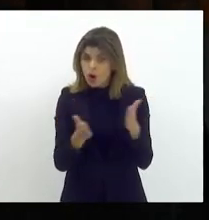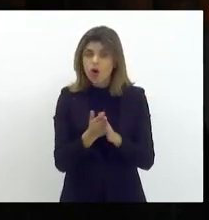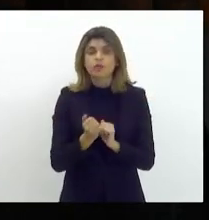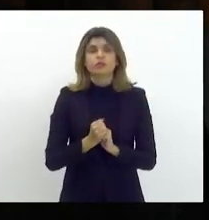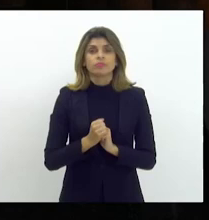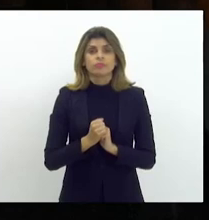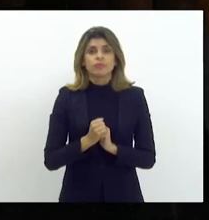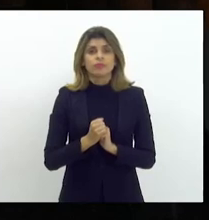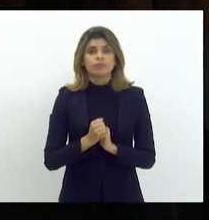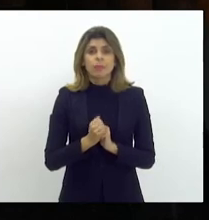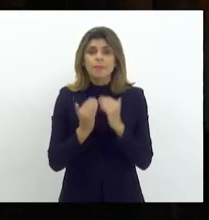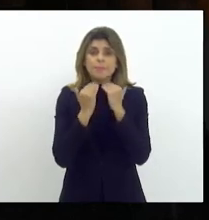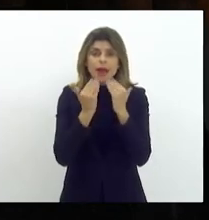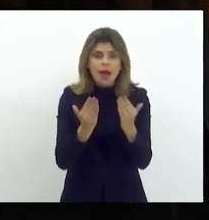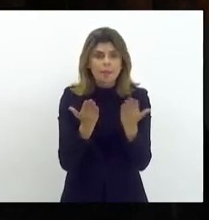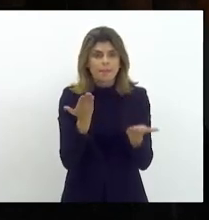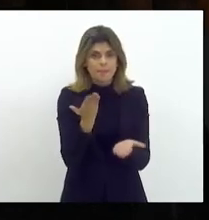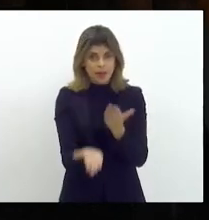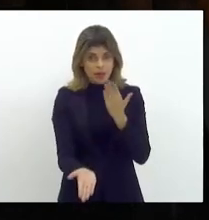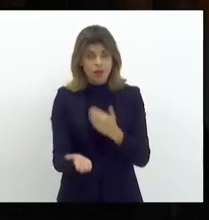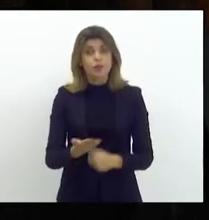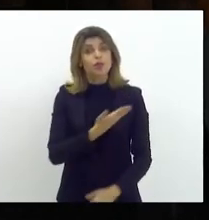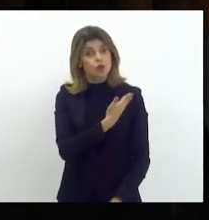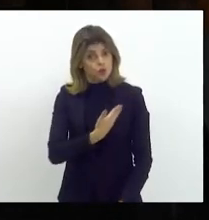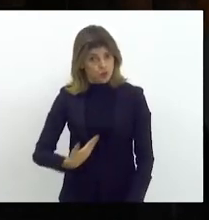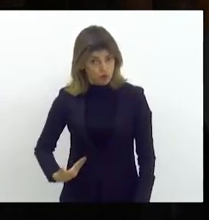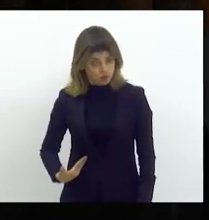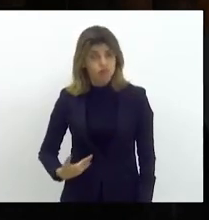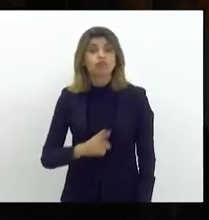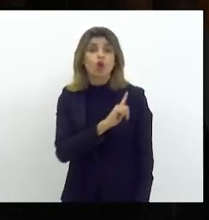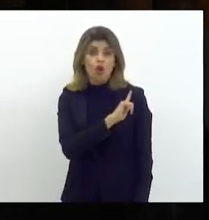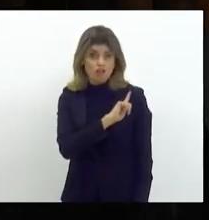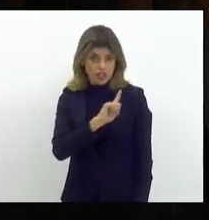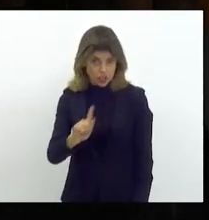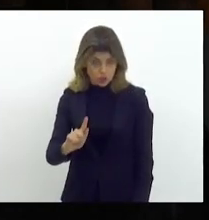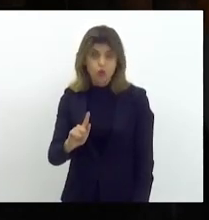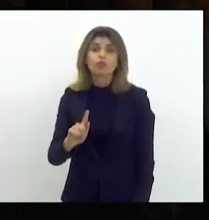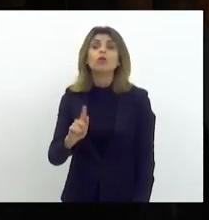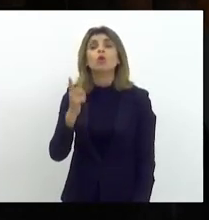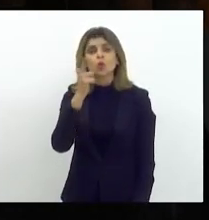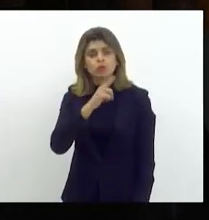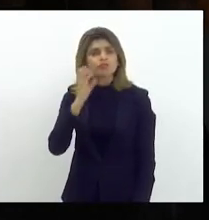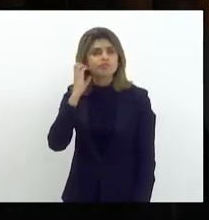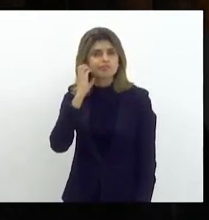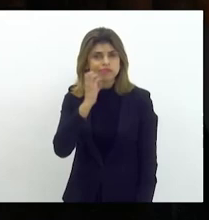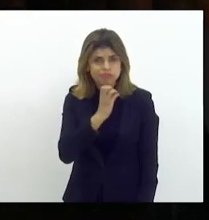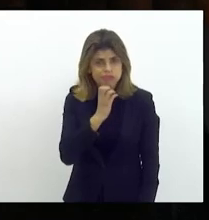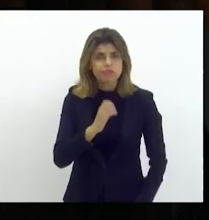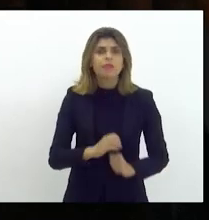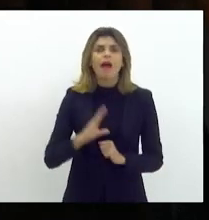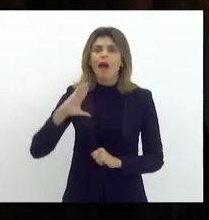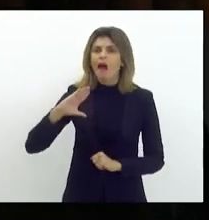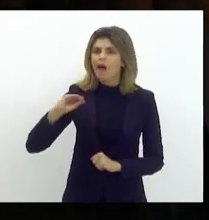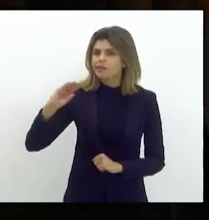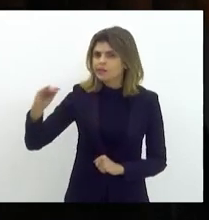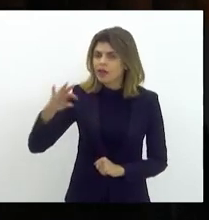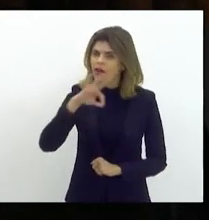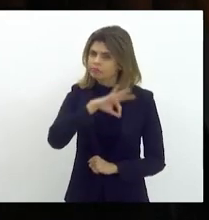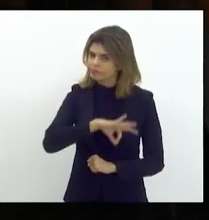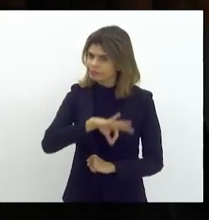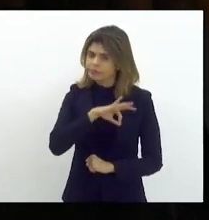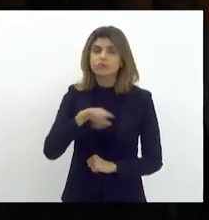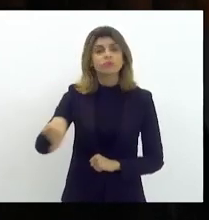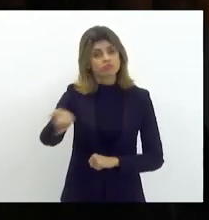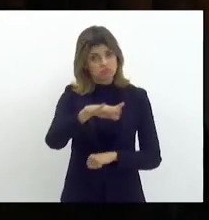desamparado logo o governador do Estado permitiu o pagamento imediato dos atrasados e vossa excelência se comprometeu